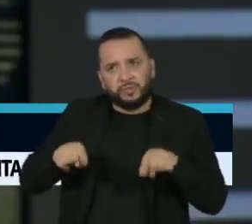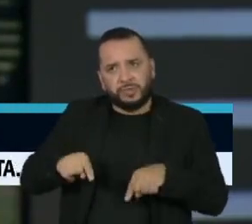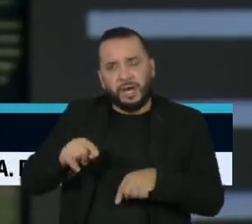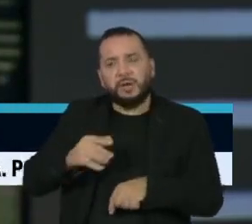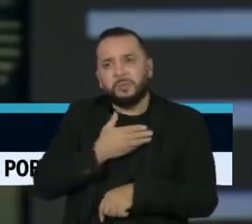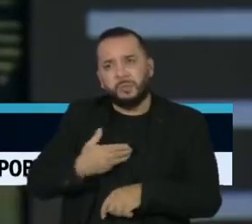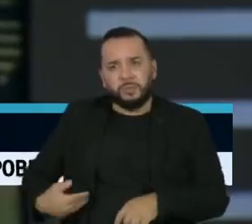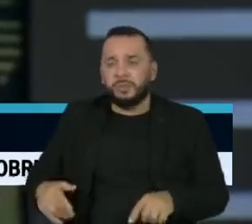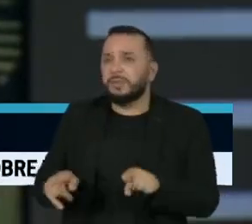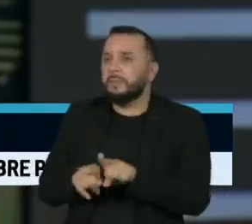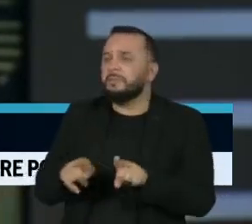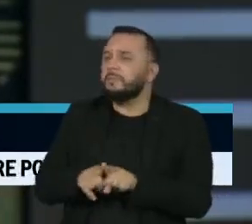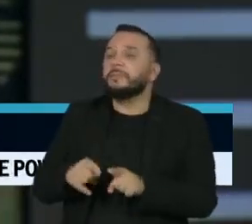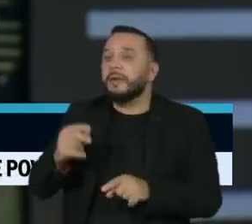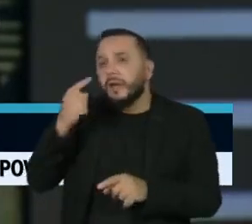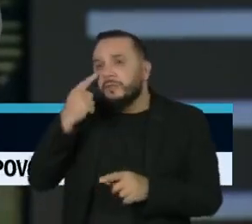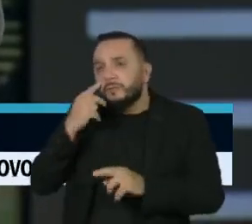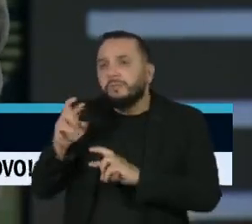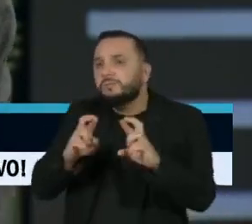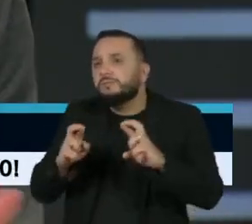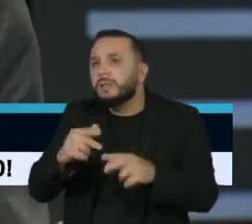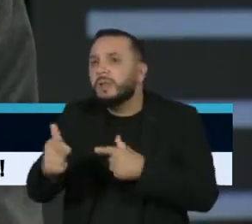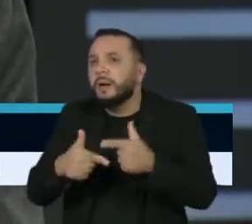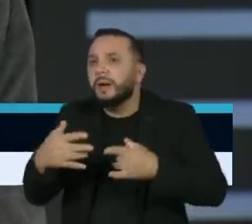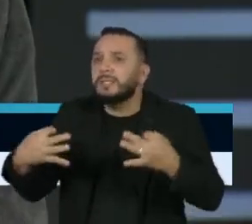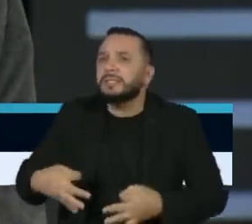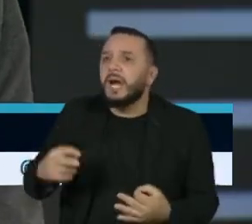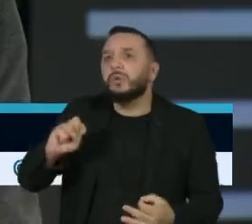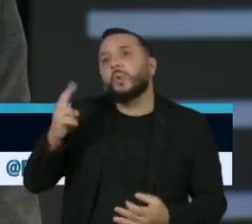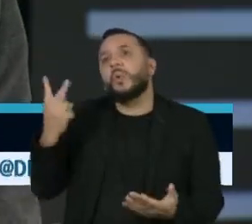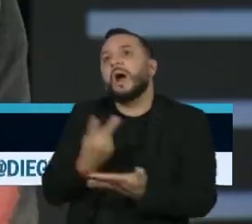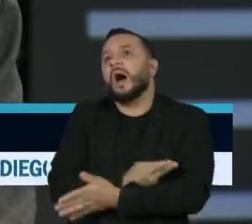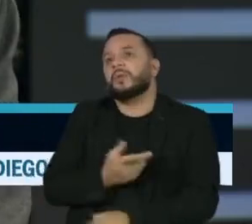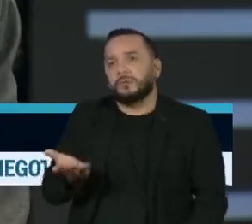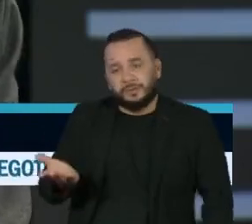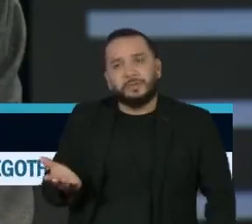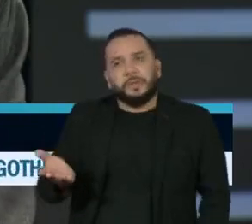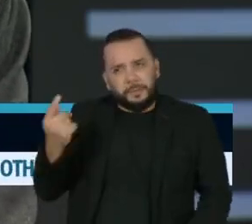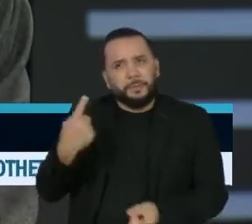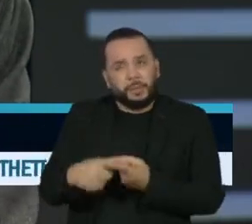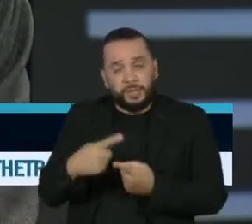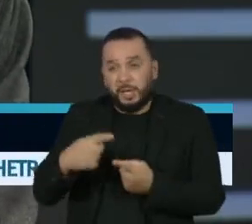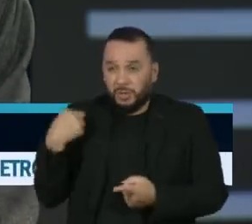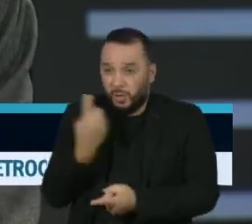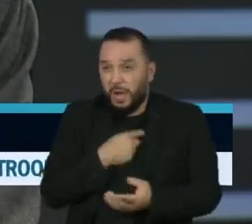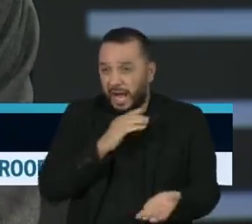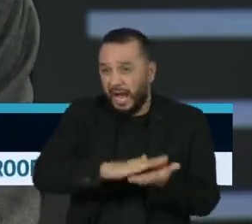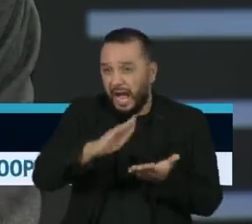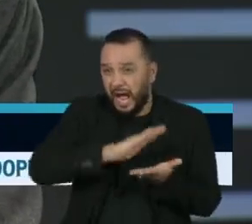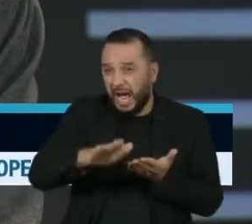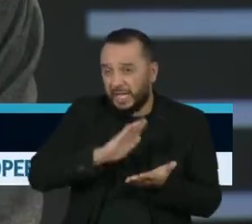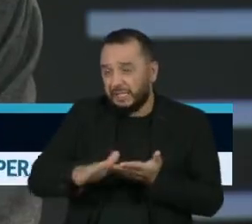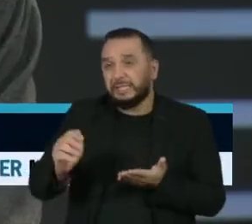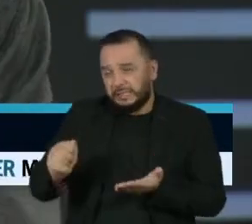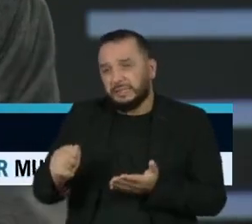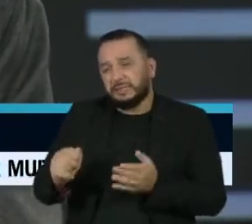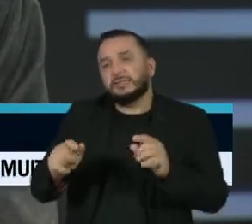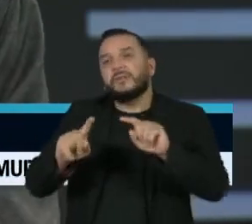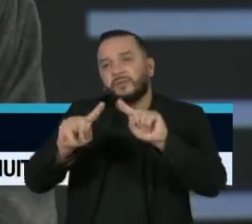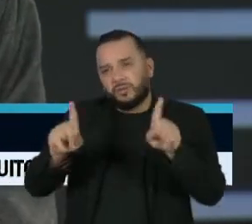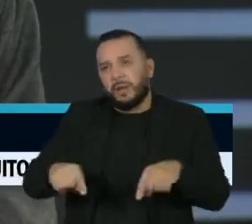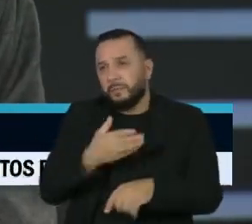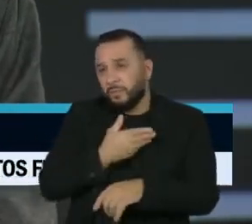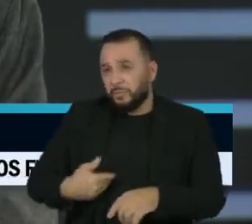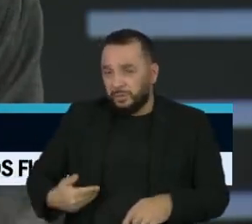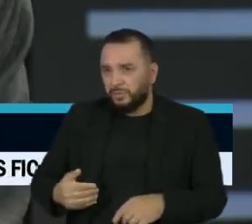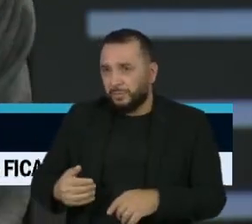como é que ele produz o serviço para a sociedade. Porque não é que a gente está gastando muito com funcionalismo e recebendo um serviço